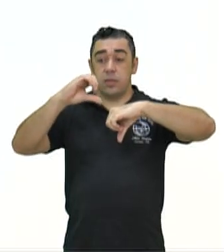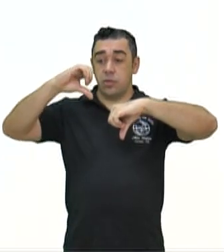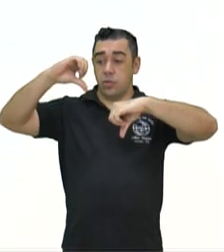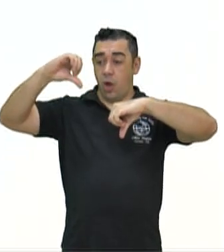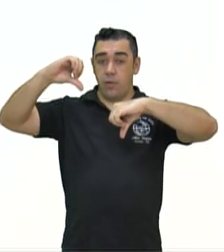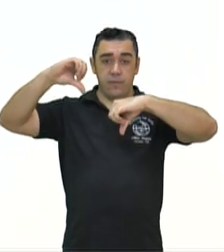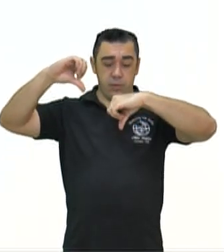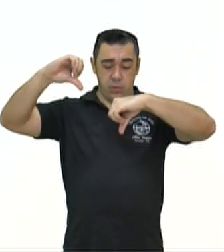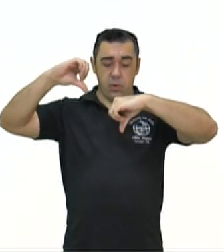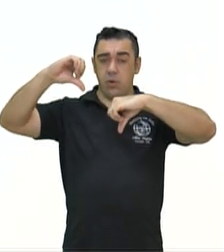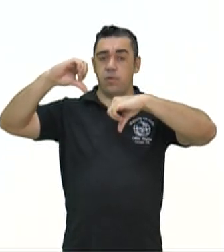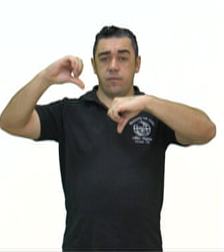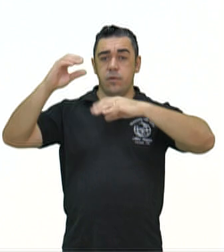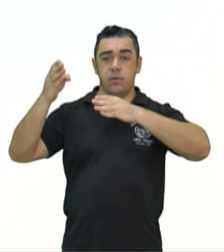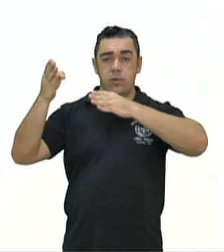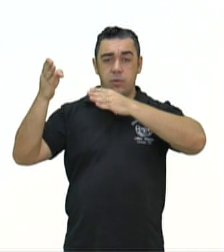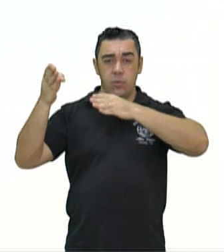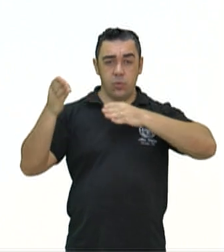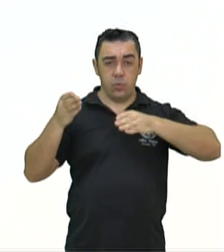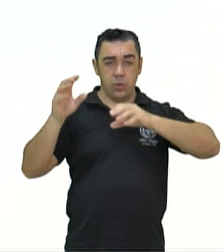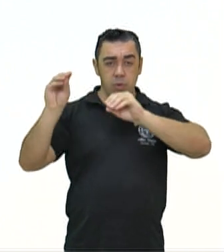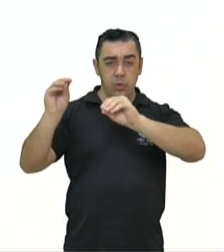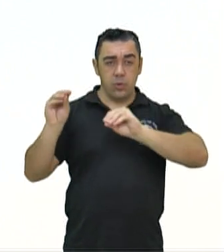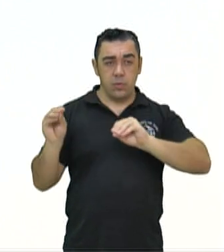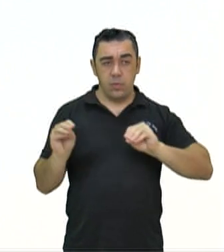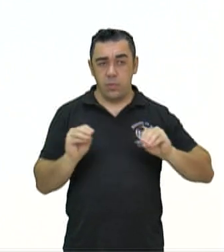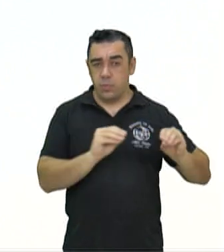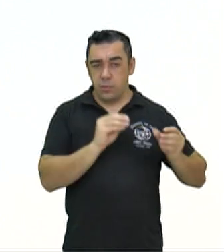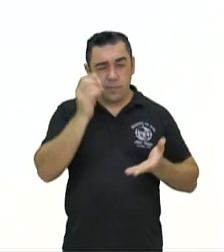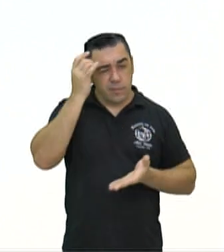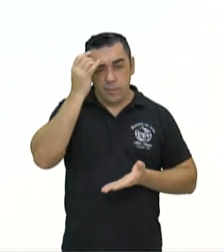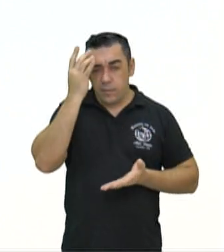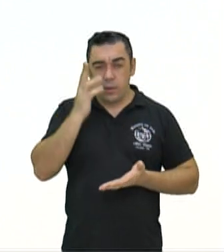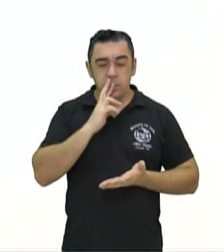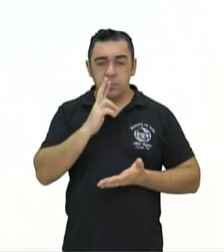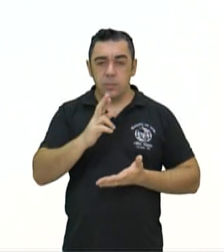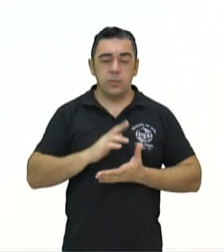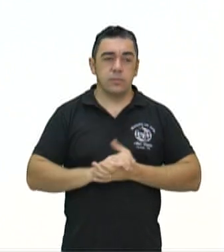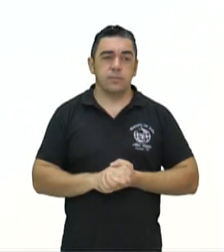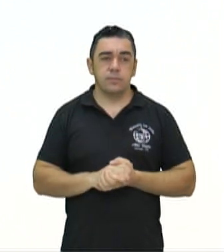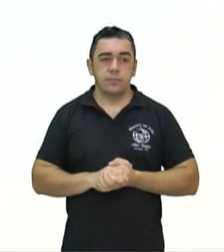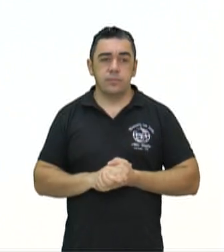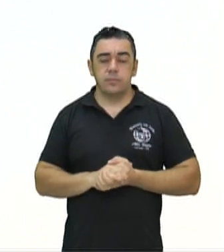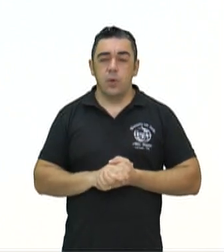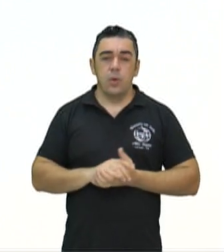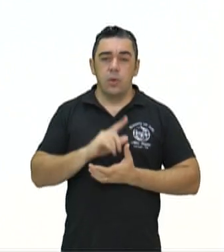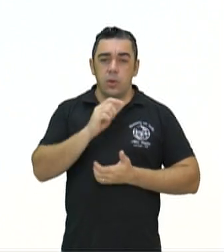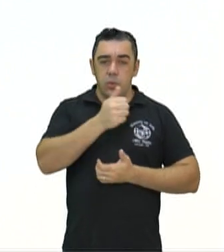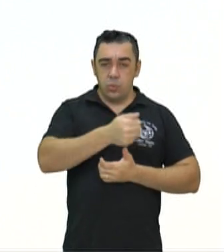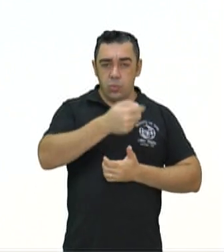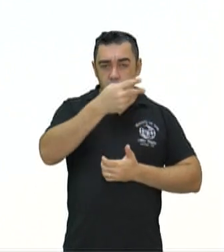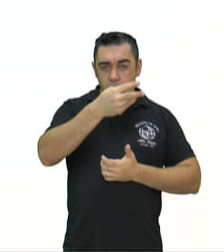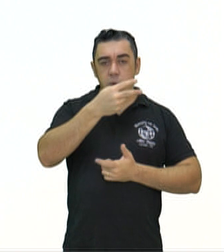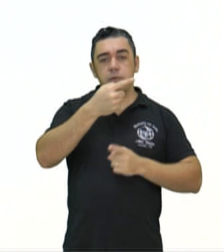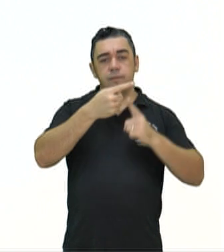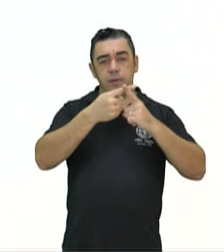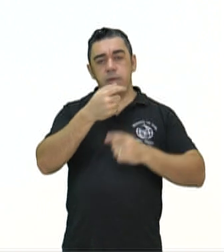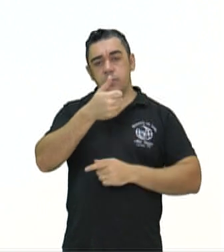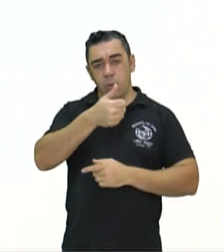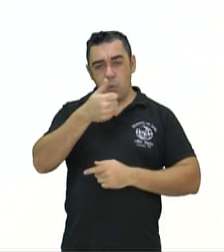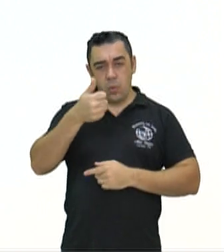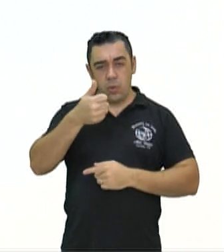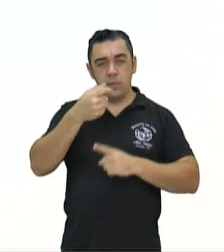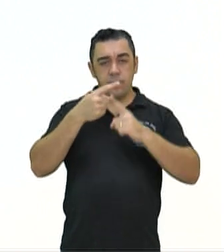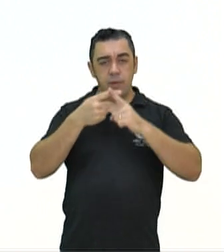pode cortar, né? Aí fica fácil da gente resolver. Vai nos resultar em 12 vezes